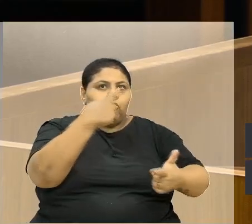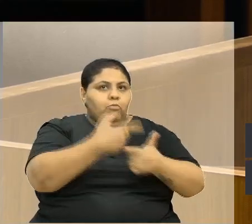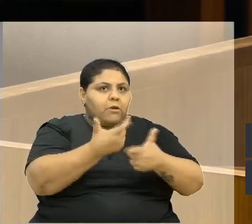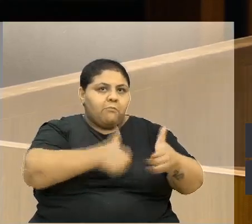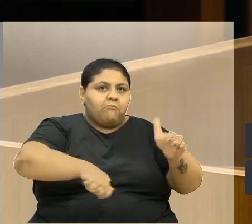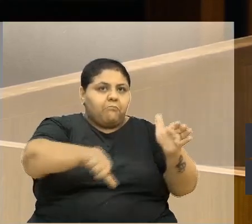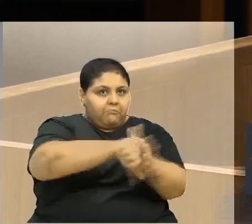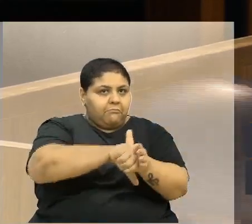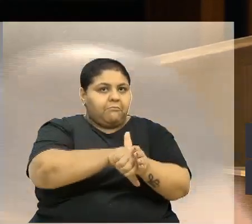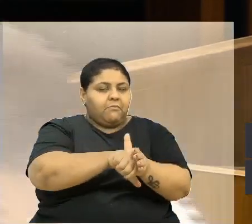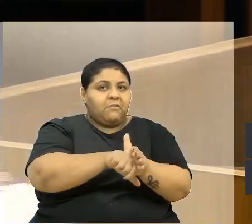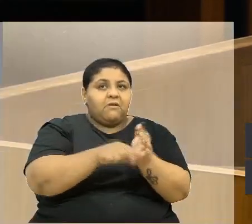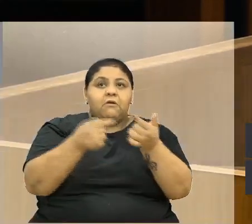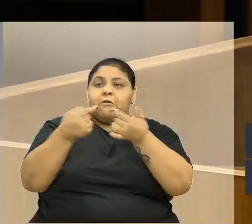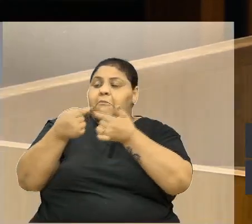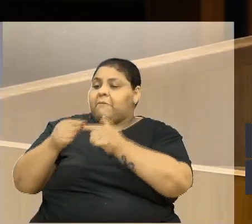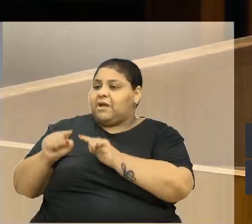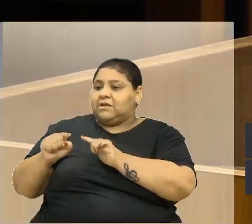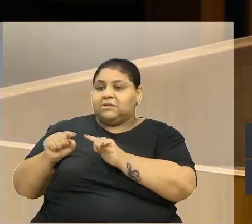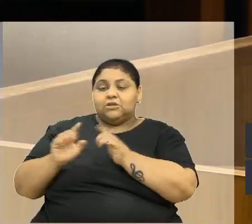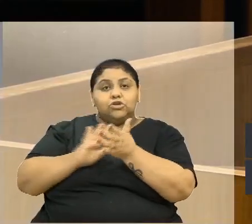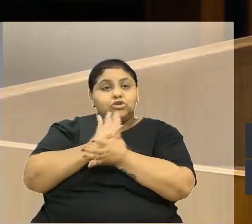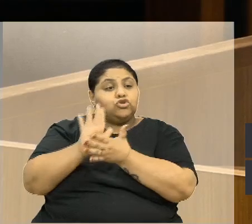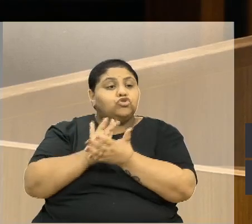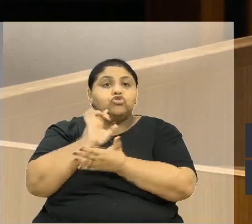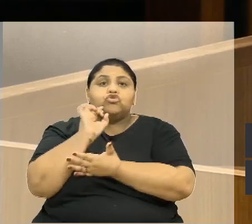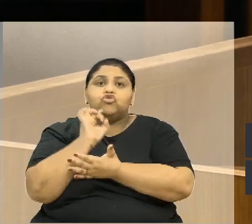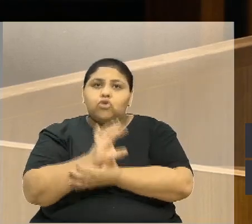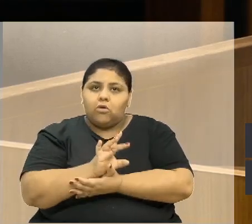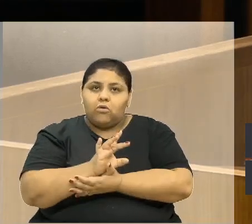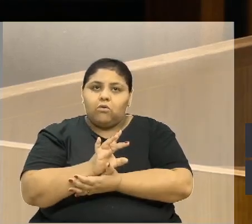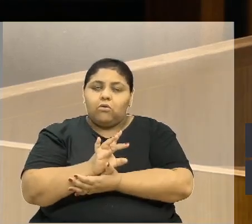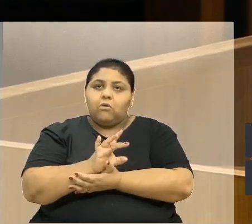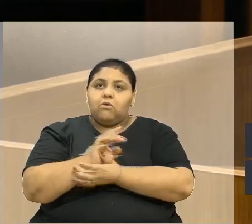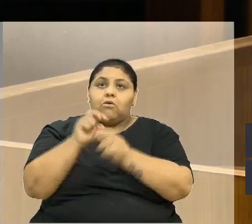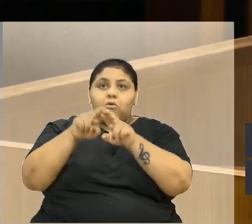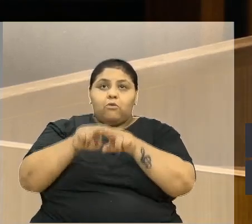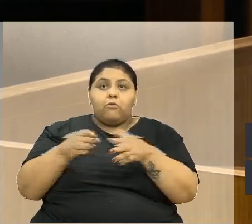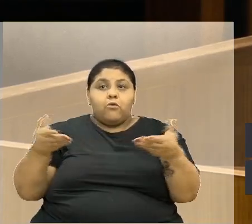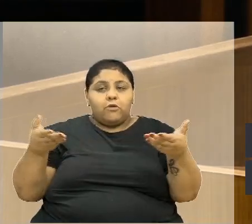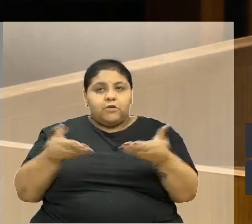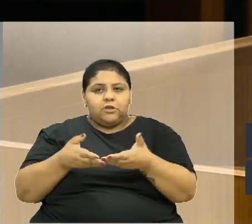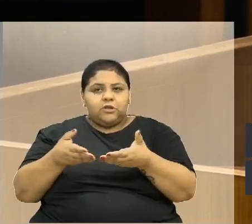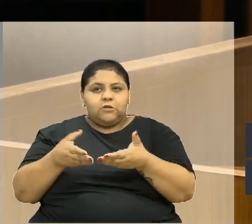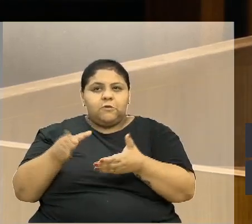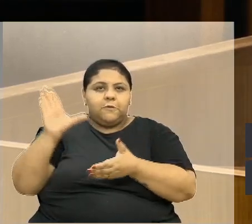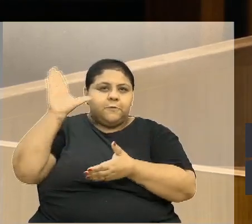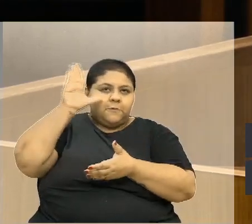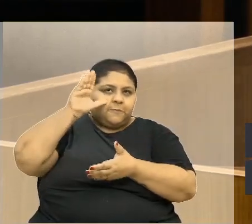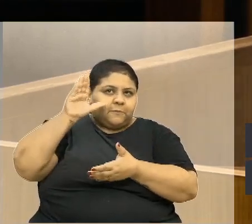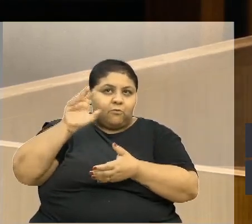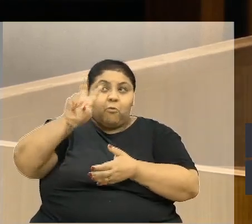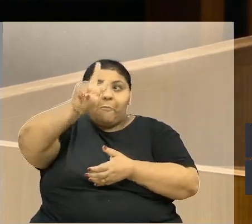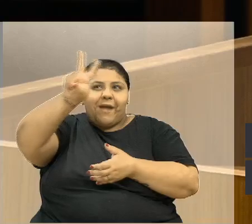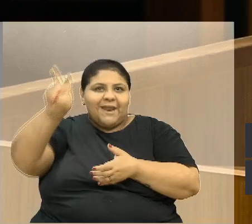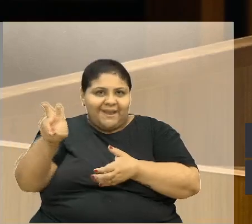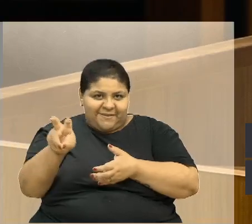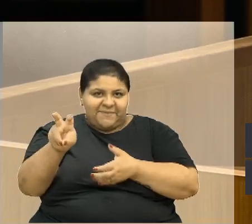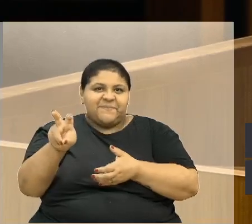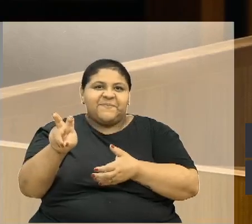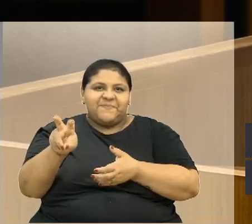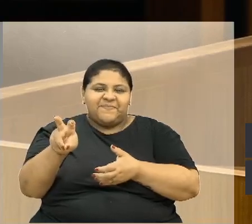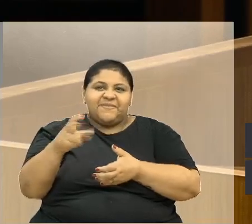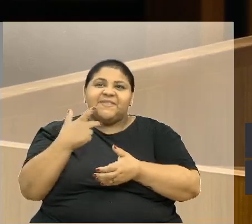cometeram. Mas nada mais além disso. Nesse sentido, eu vou fazer um parênteses aqui, vereadora Tati, quando